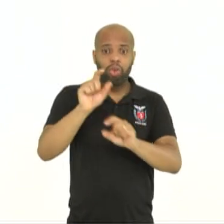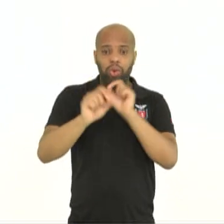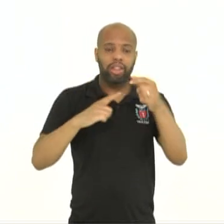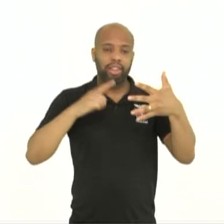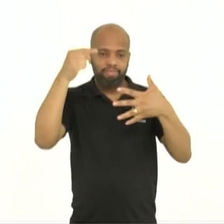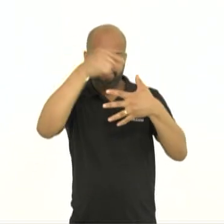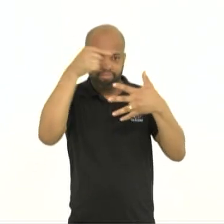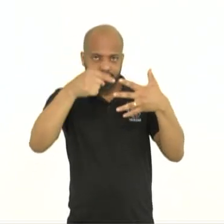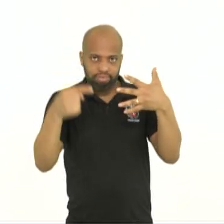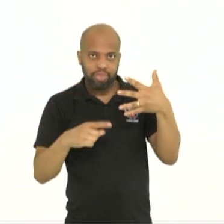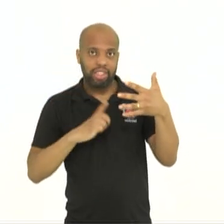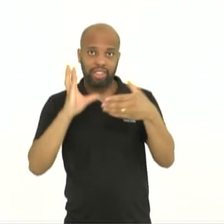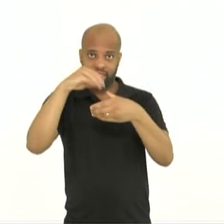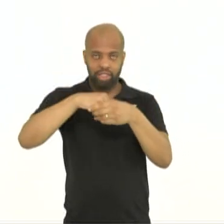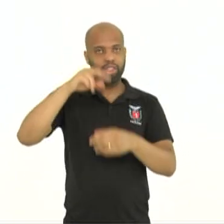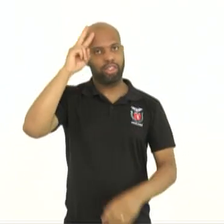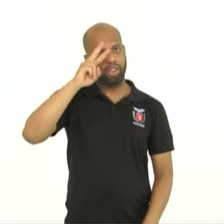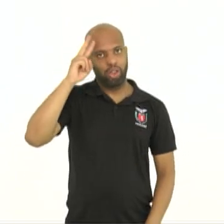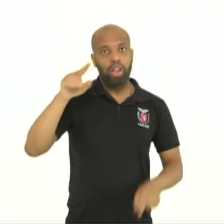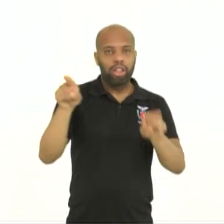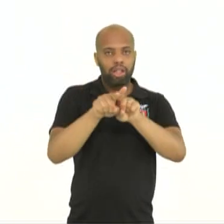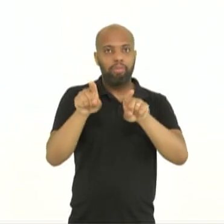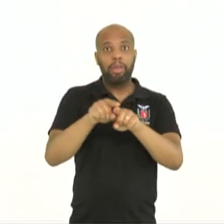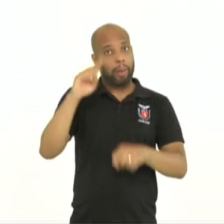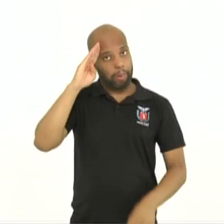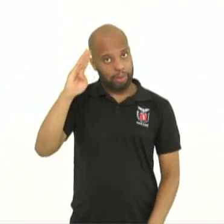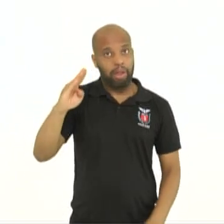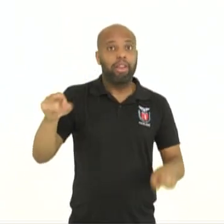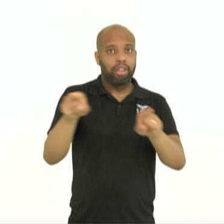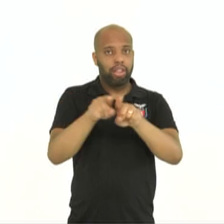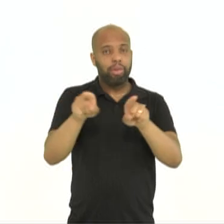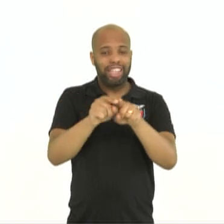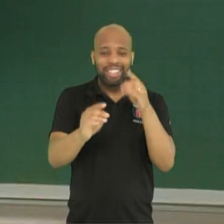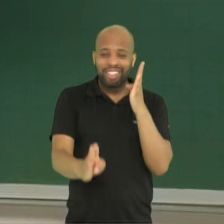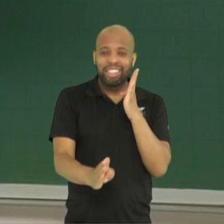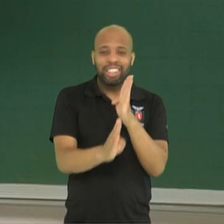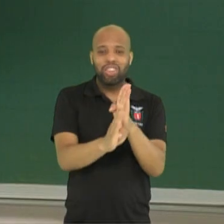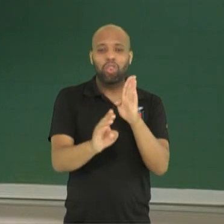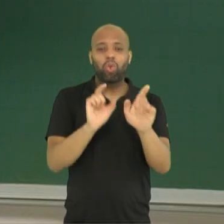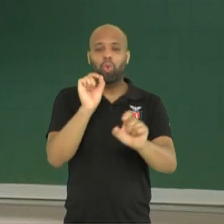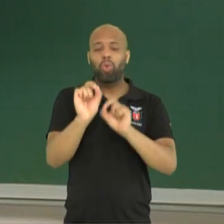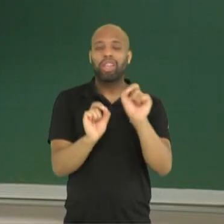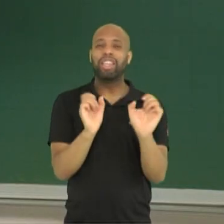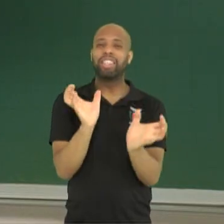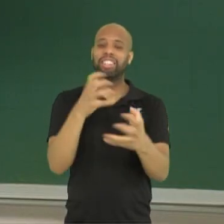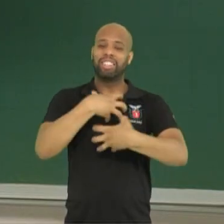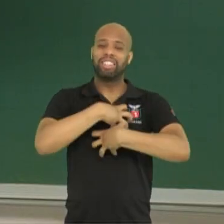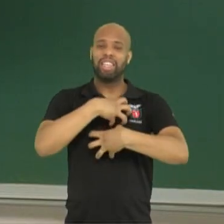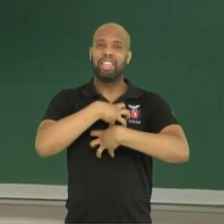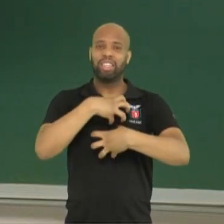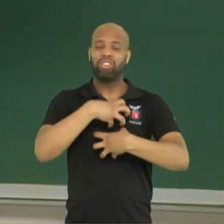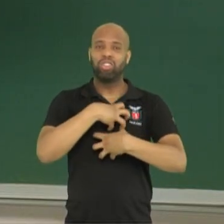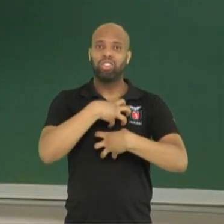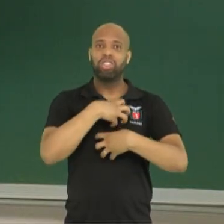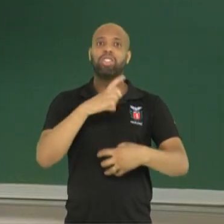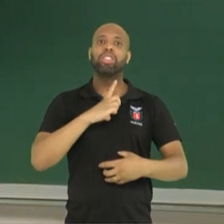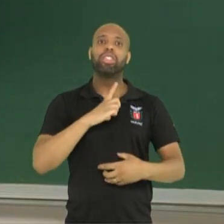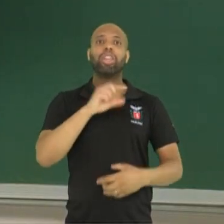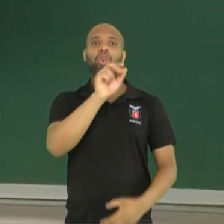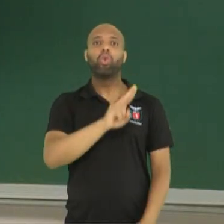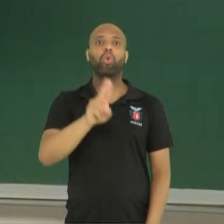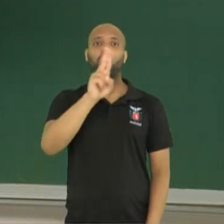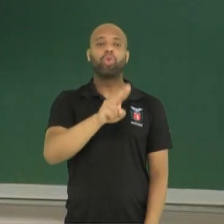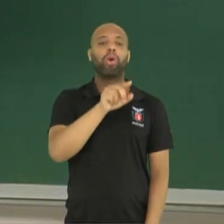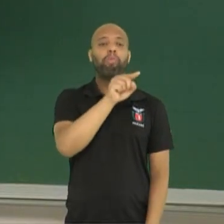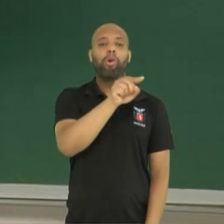nossa narrativa, então alguns dos elementos principais, e também identificamos o efeito de sentido decorrente do uso da